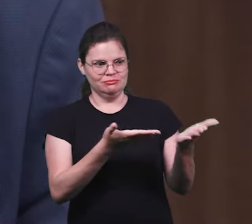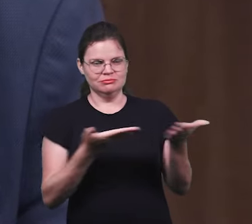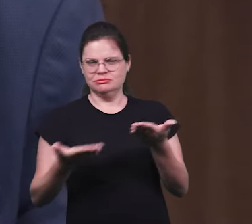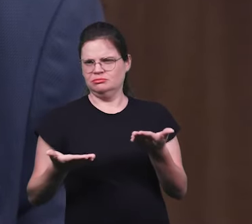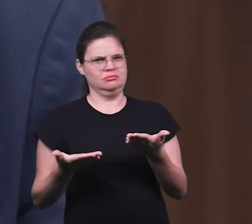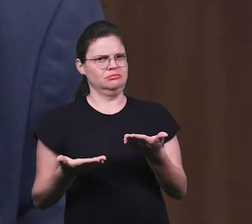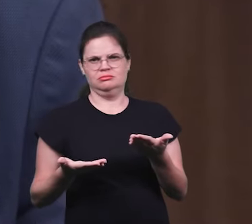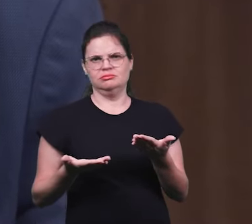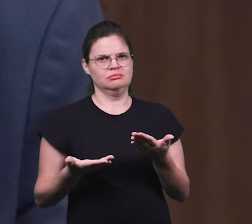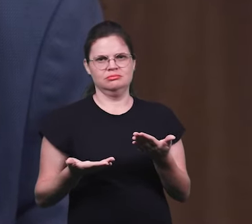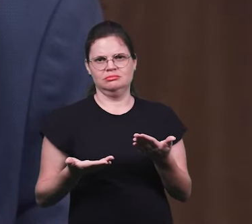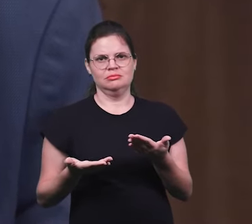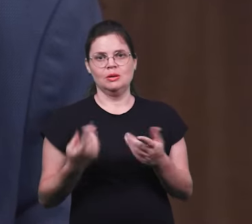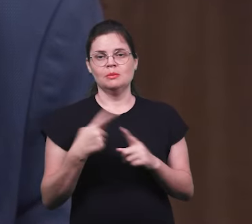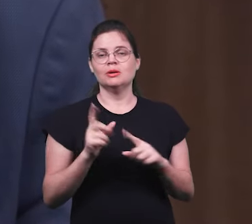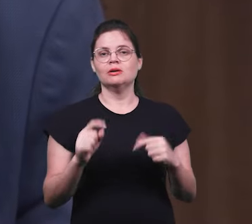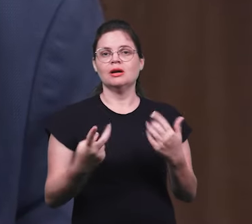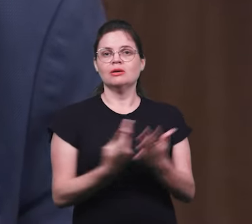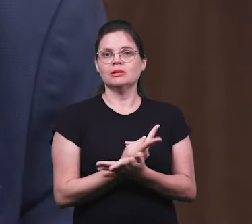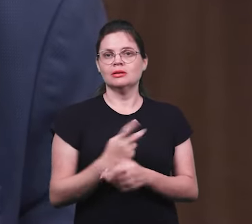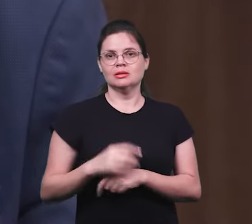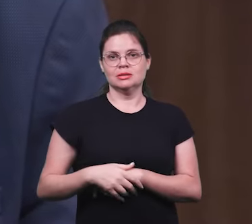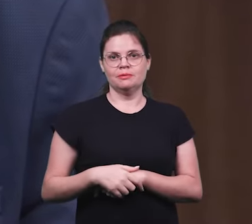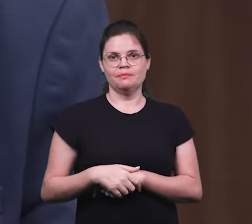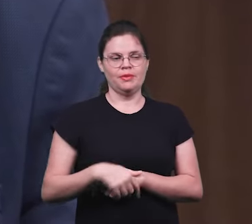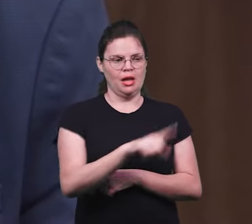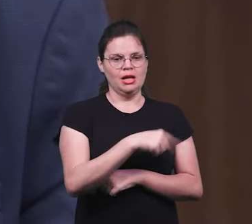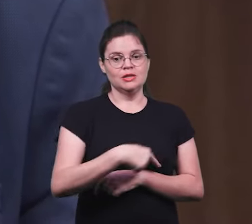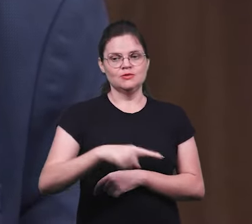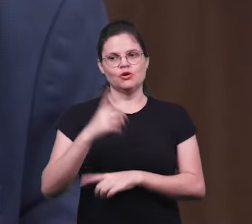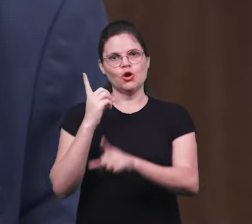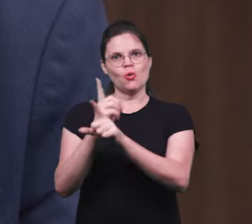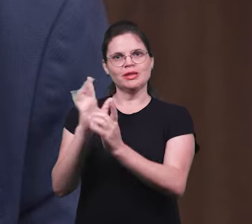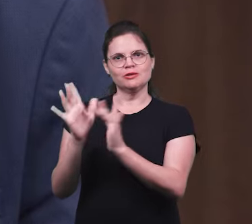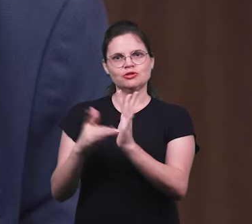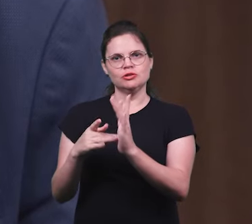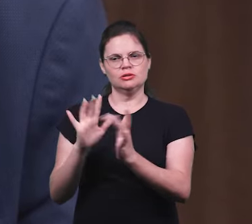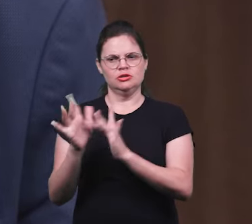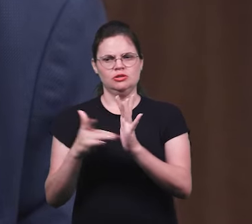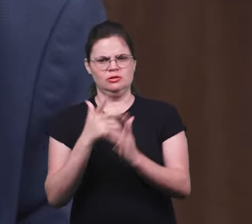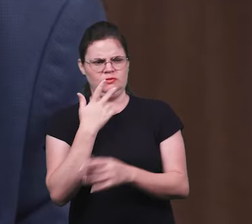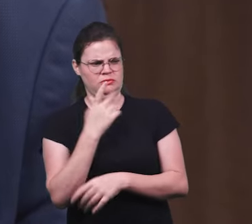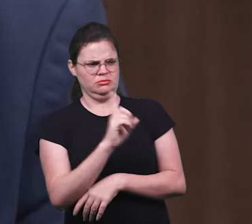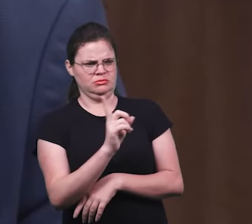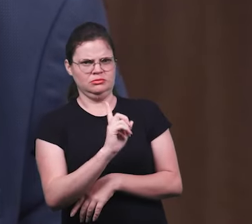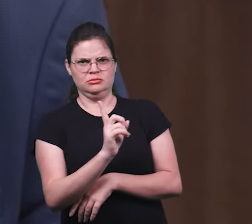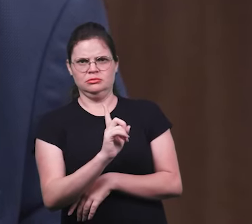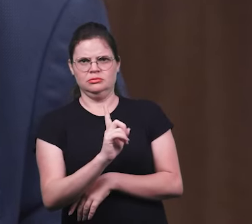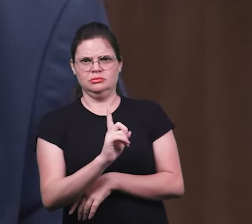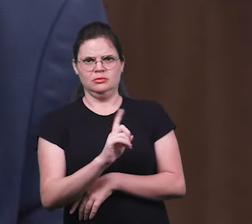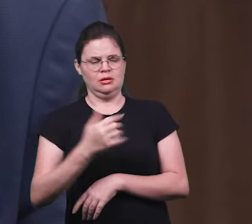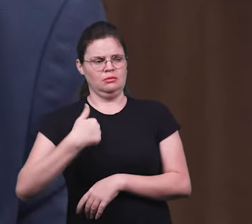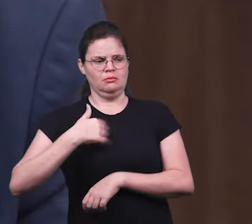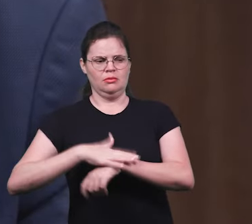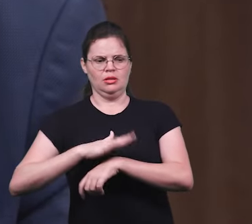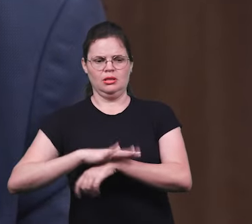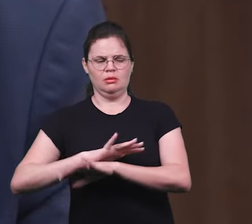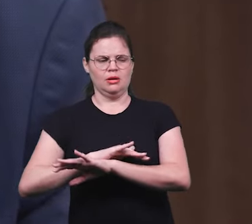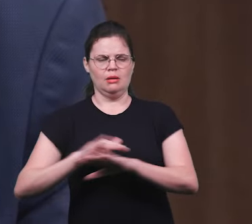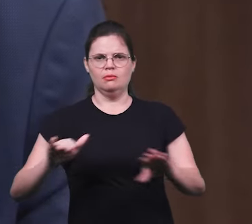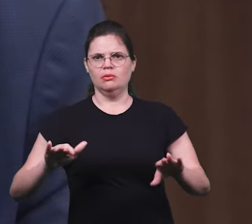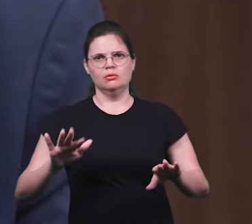os gregos, não, porque os gregos, diz lá que eles foram ter com Jesus, e Jesus não os recebeu. Jesus falou assim: é chegada a minha